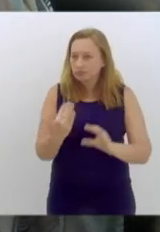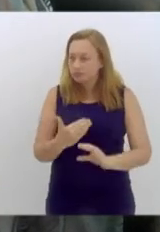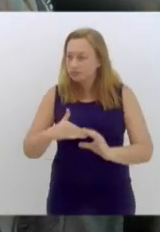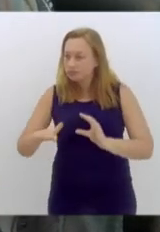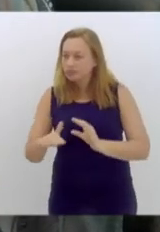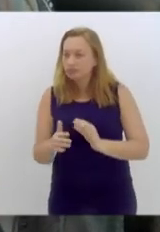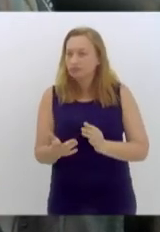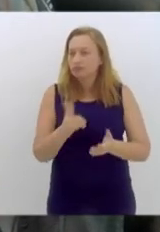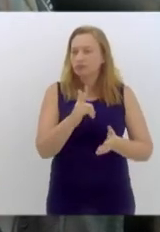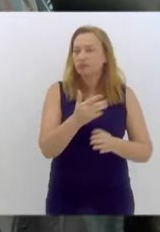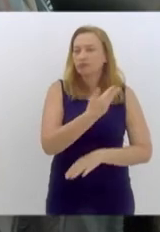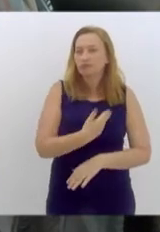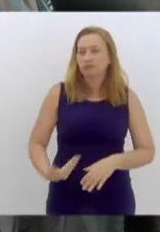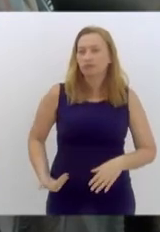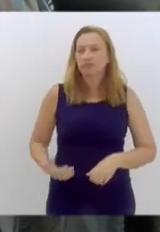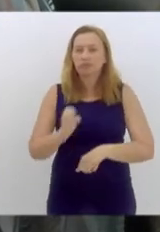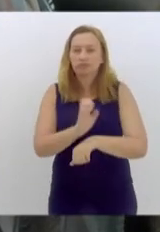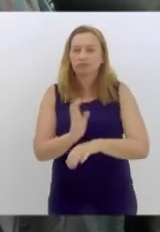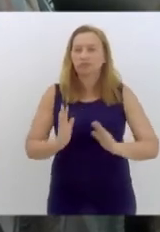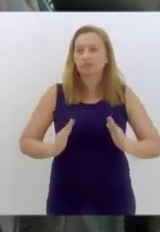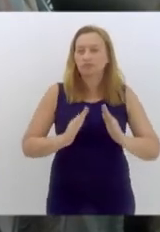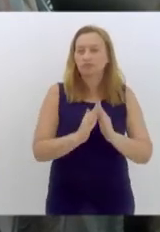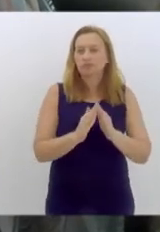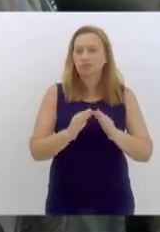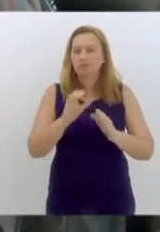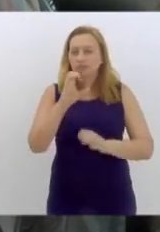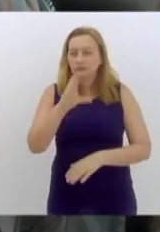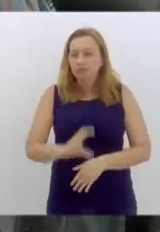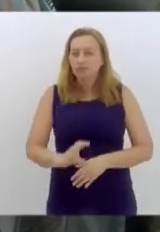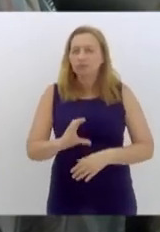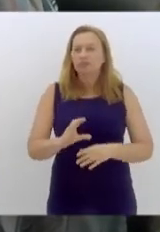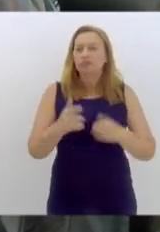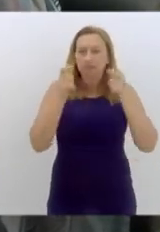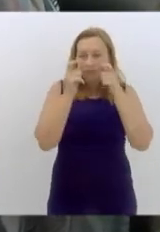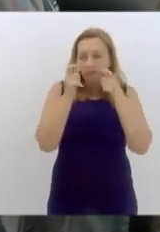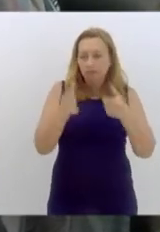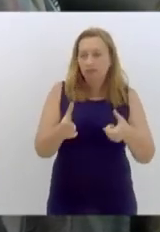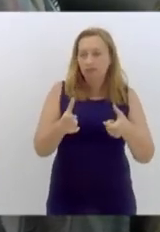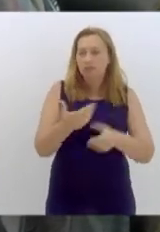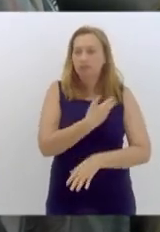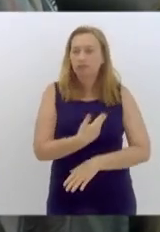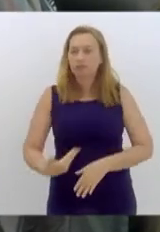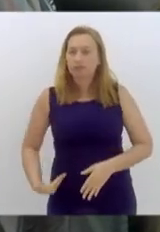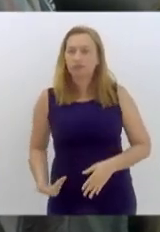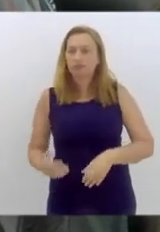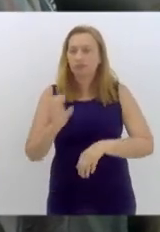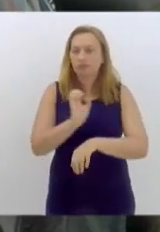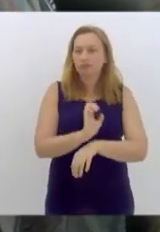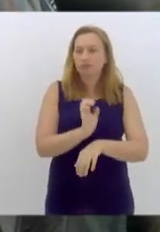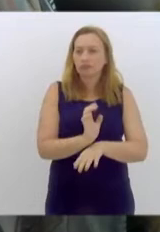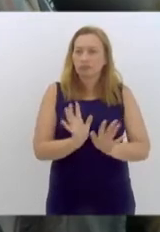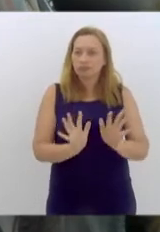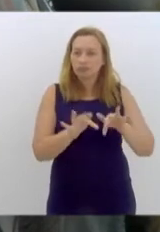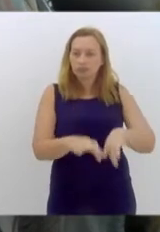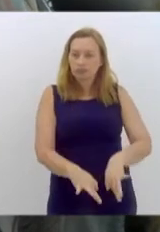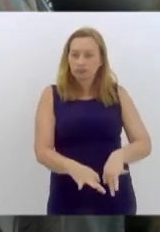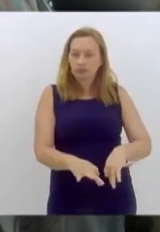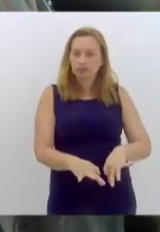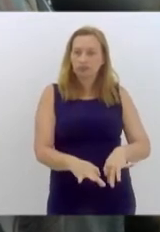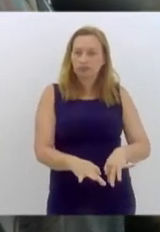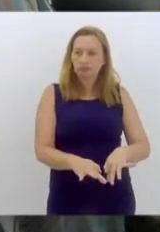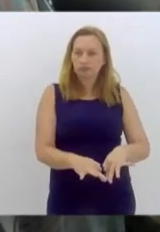Estado e à Casa Civil, alertando ao governo do Estado o término do prazo para